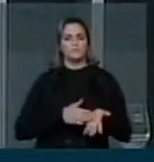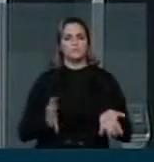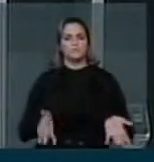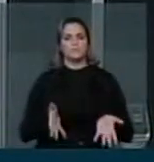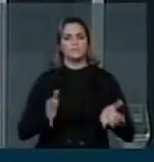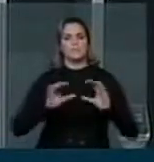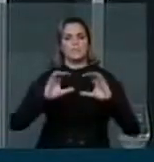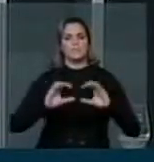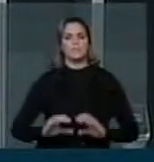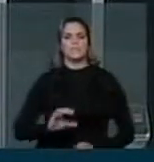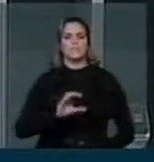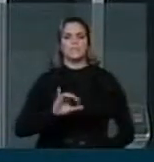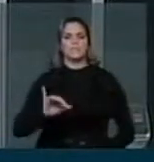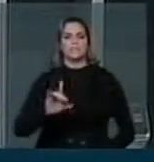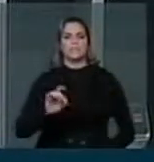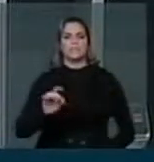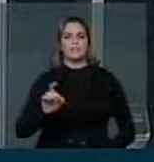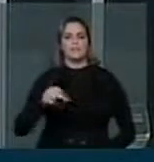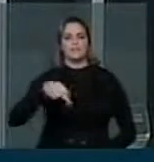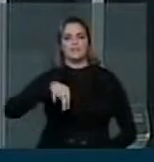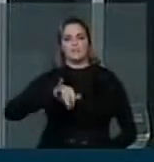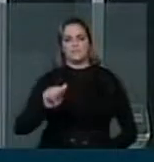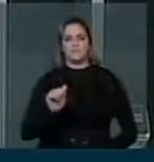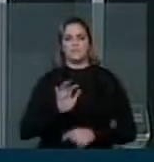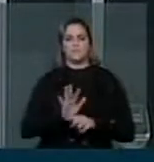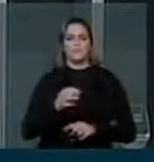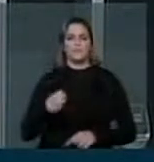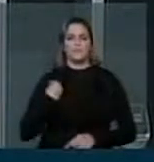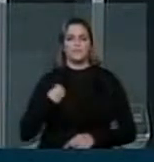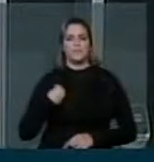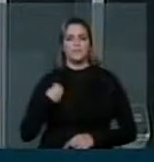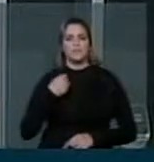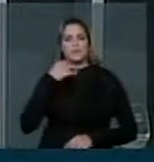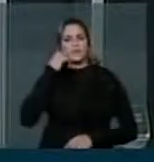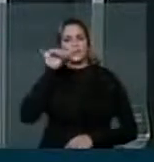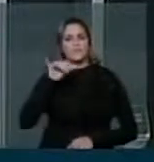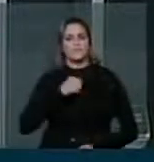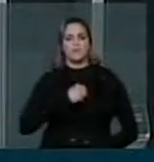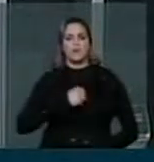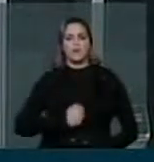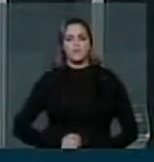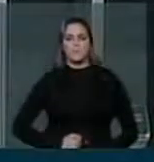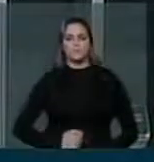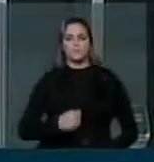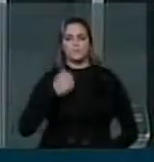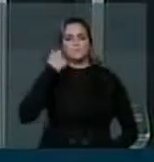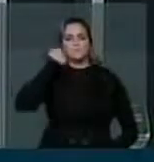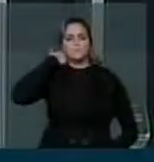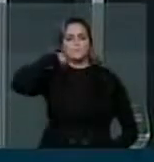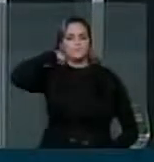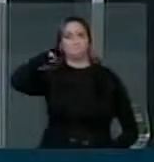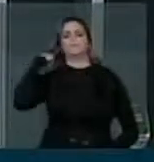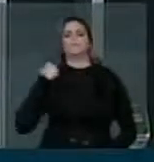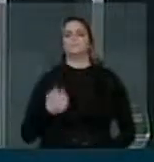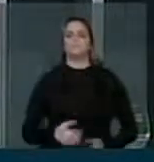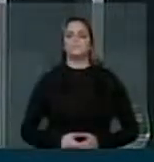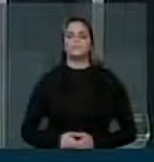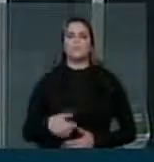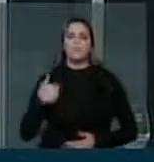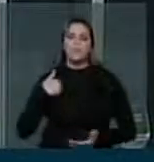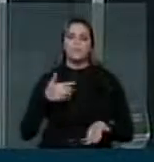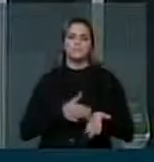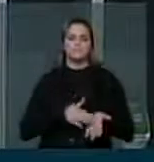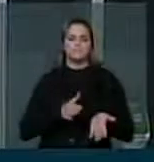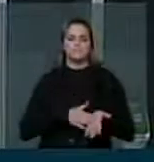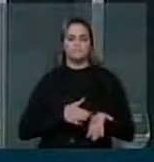da Cidadania pela Vida e o Brasil sem aborto. Eu quero